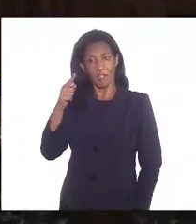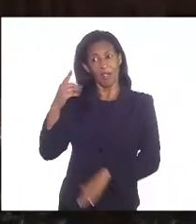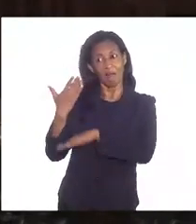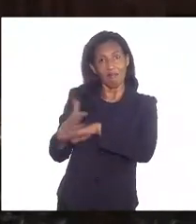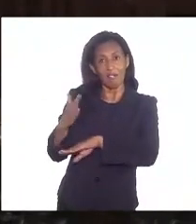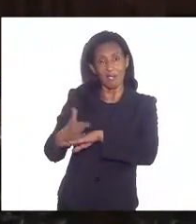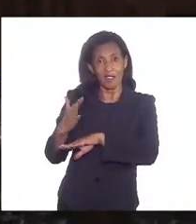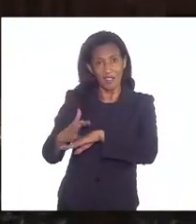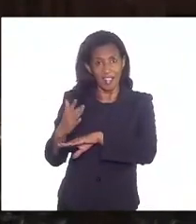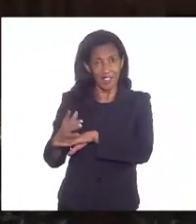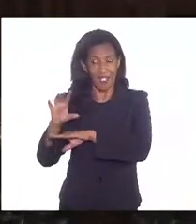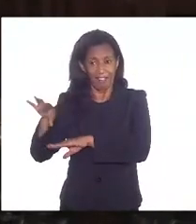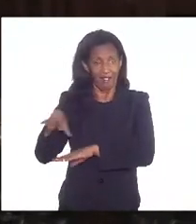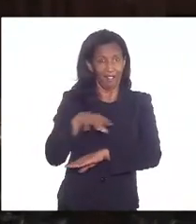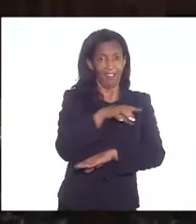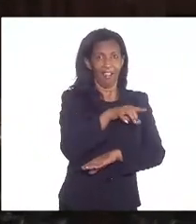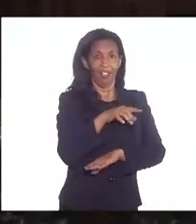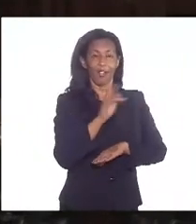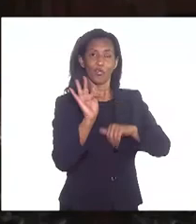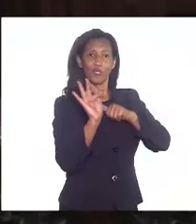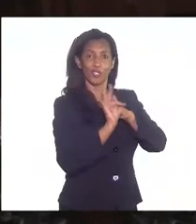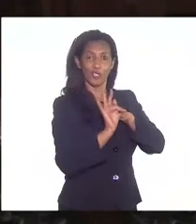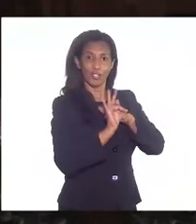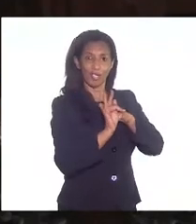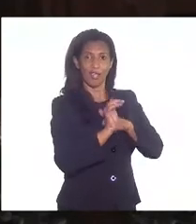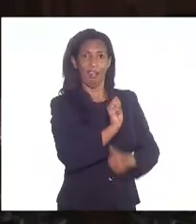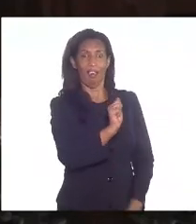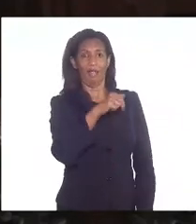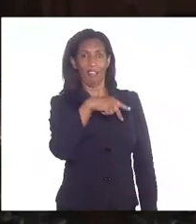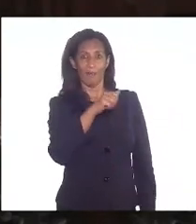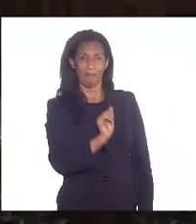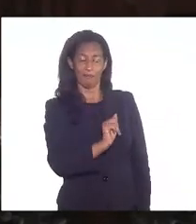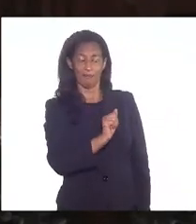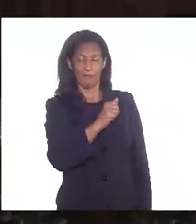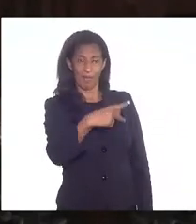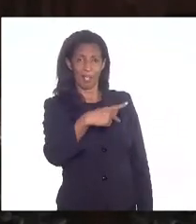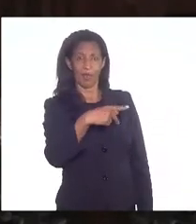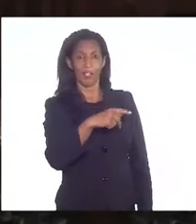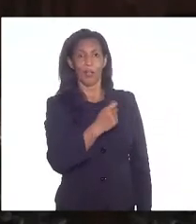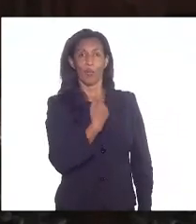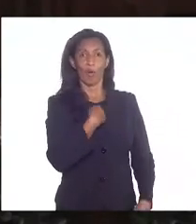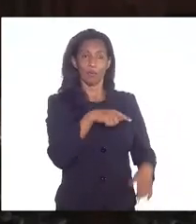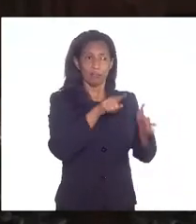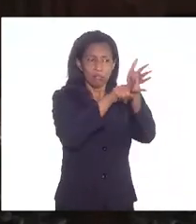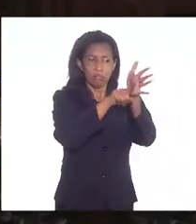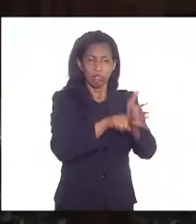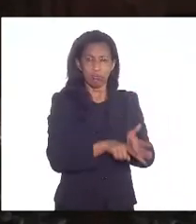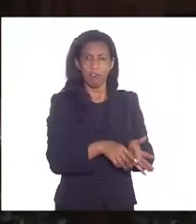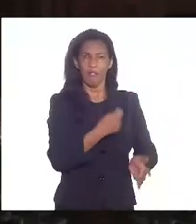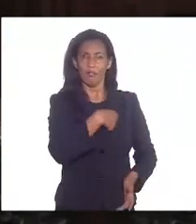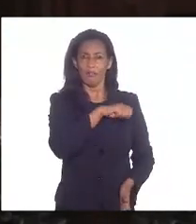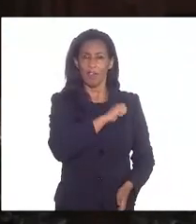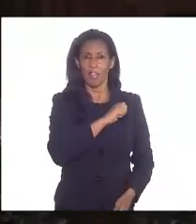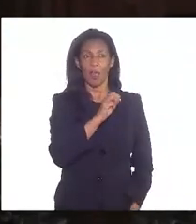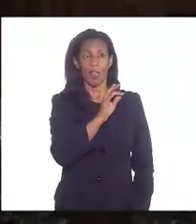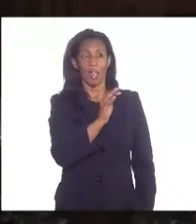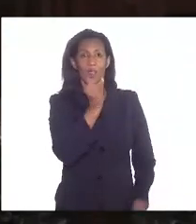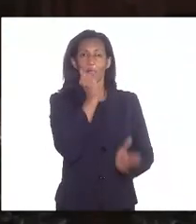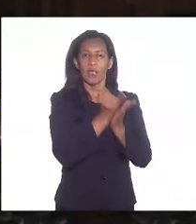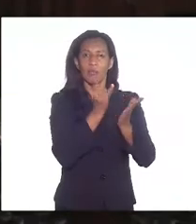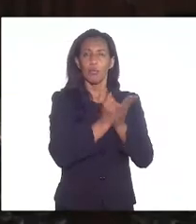os técnicos da ANP quanto fiscalizações sobre o tributo do